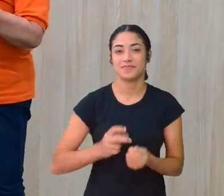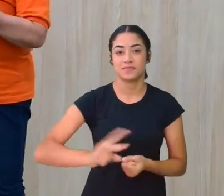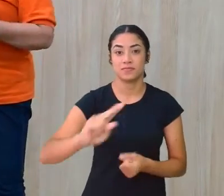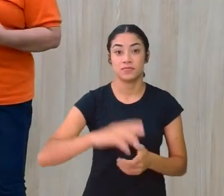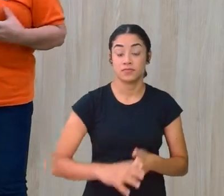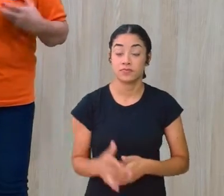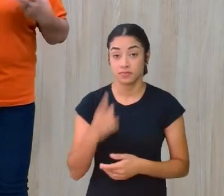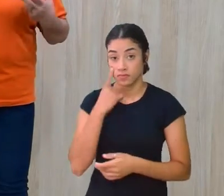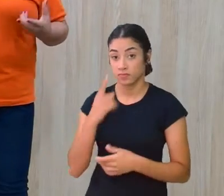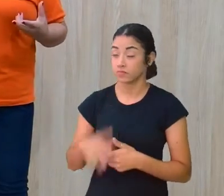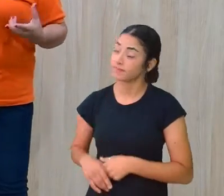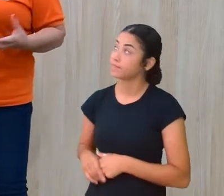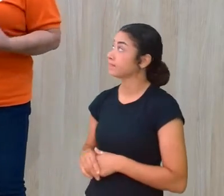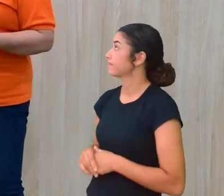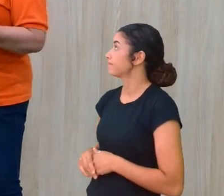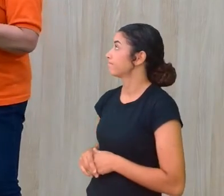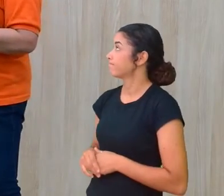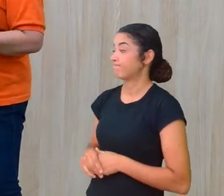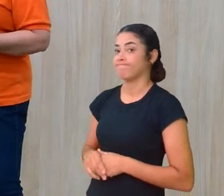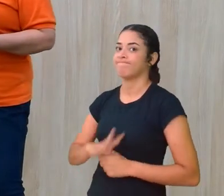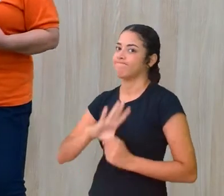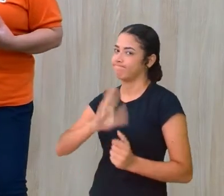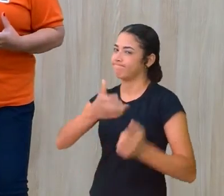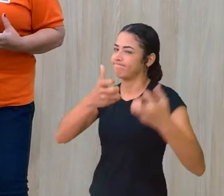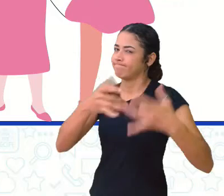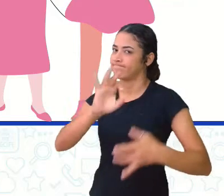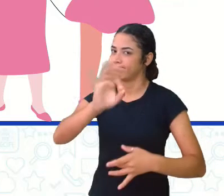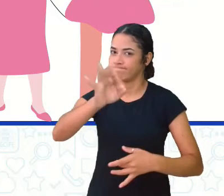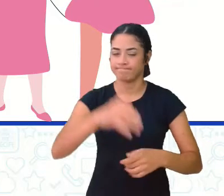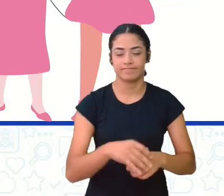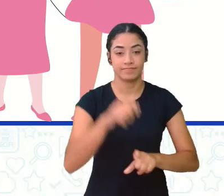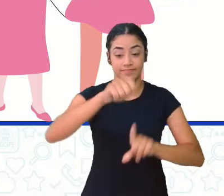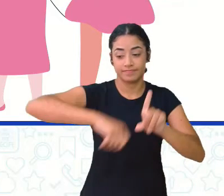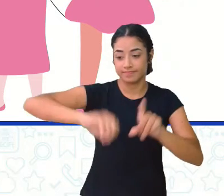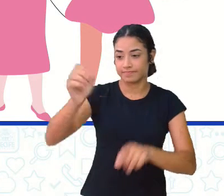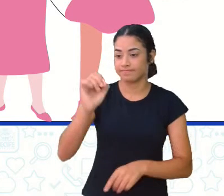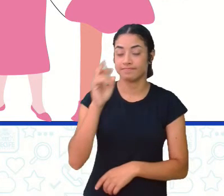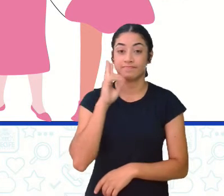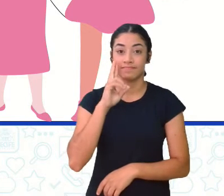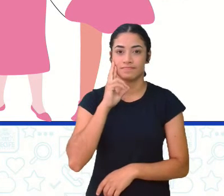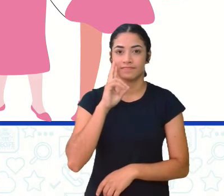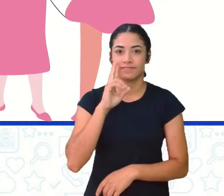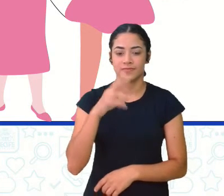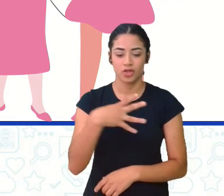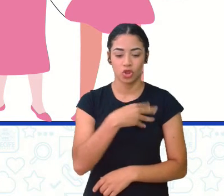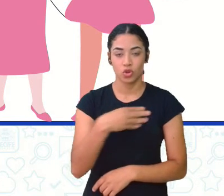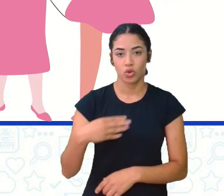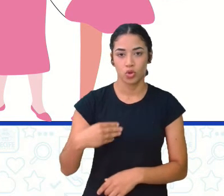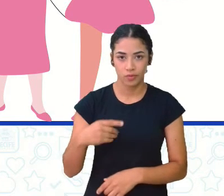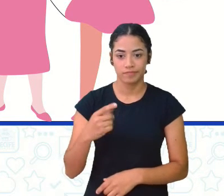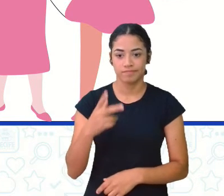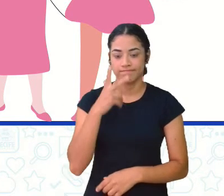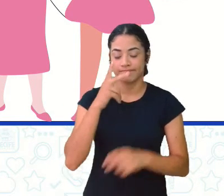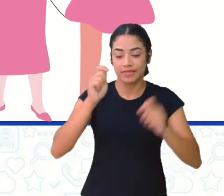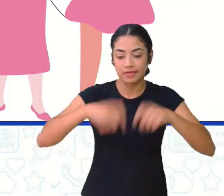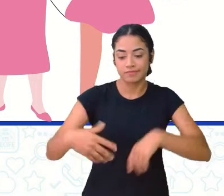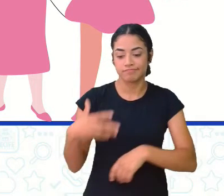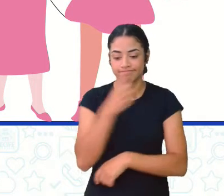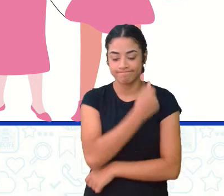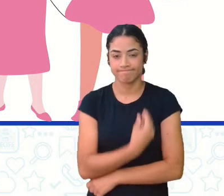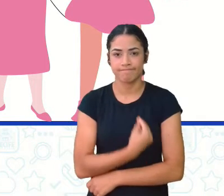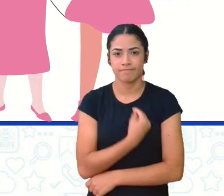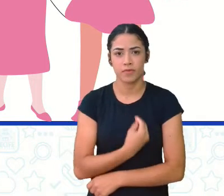a questão, como a gente sempre fala, o Outubro Rosa, não é? A questão aí é um toque que salva vidas. Vamos mudar, gente,